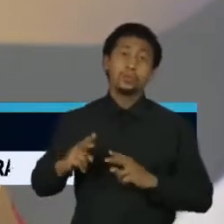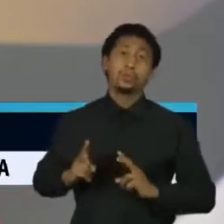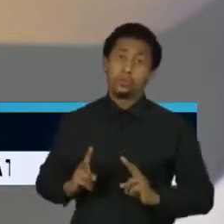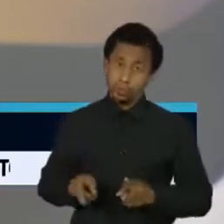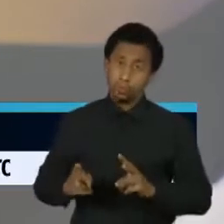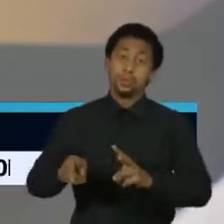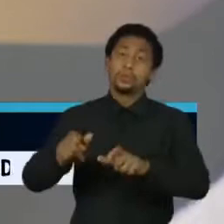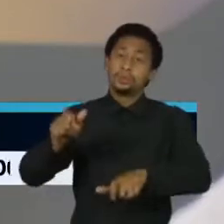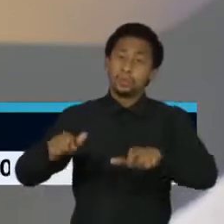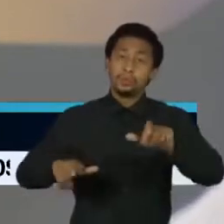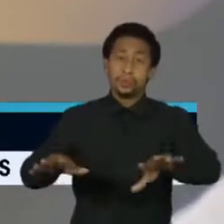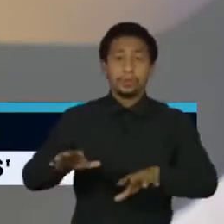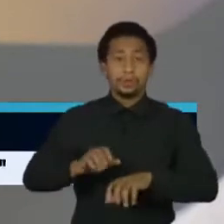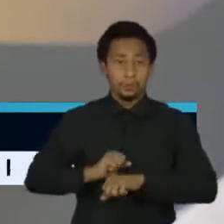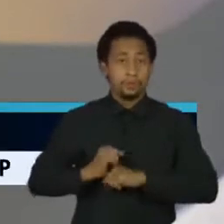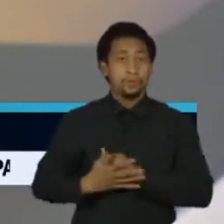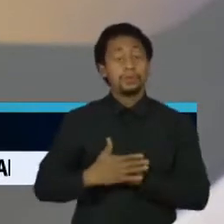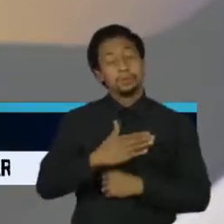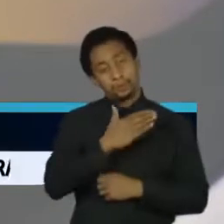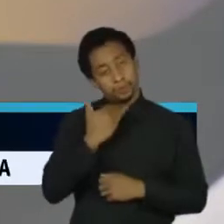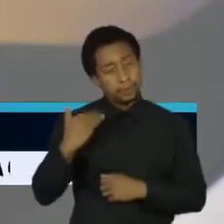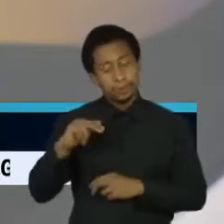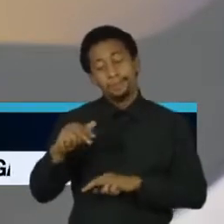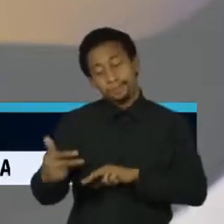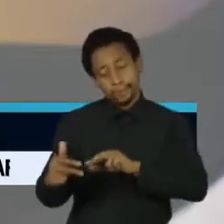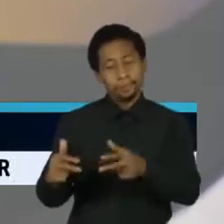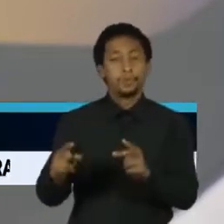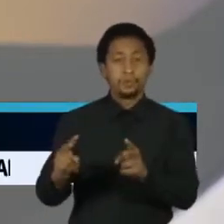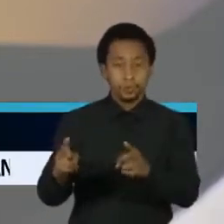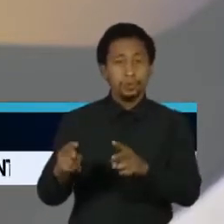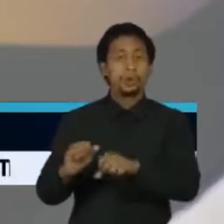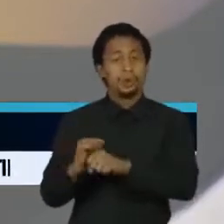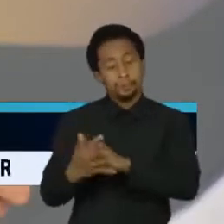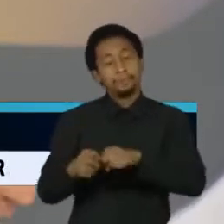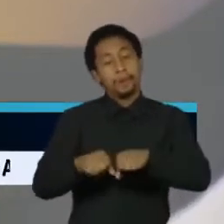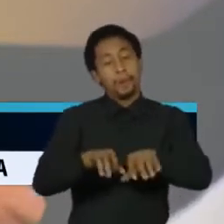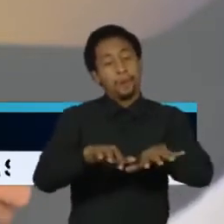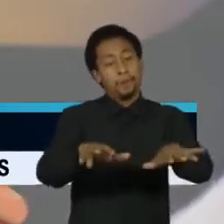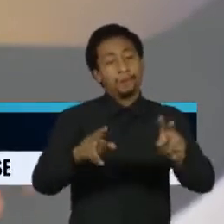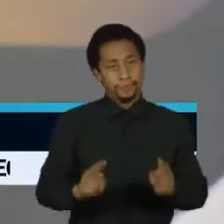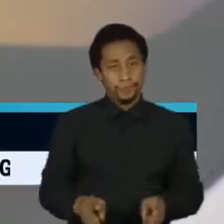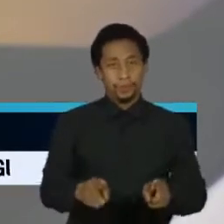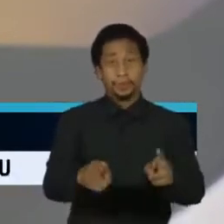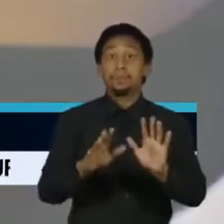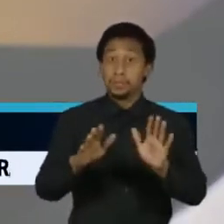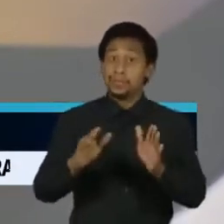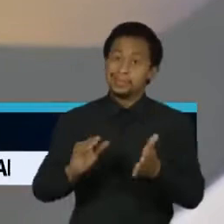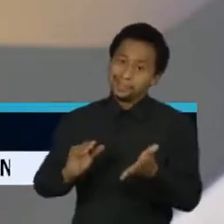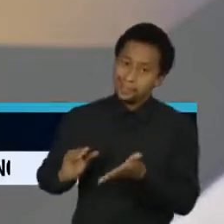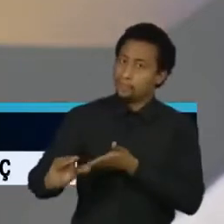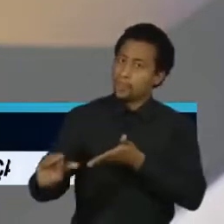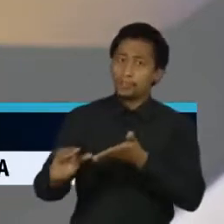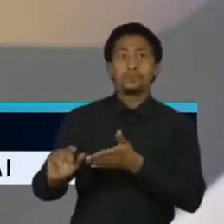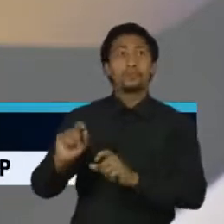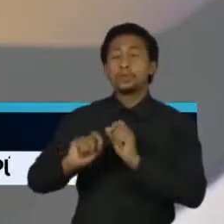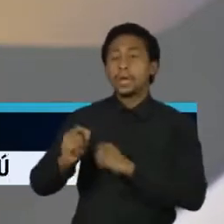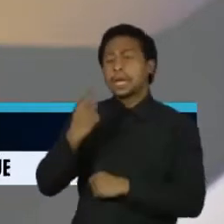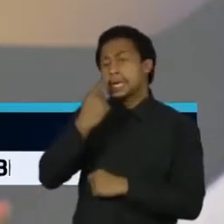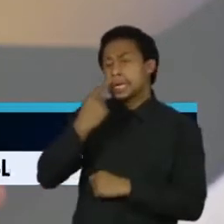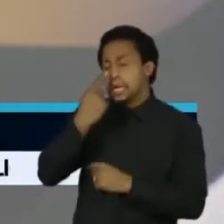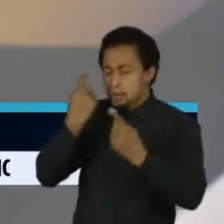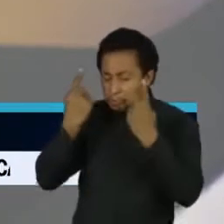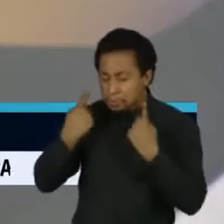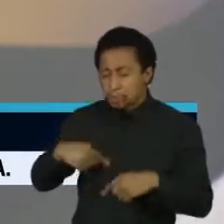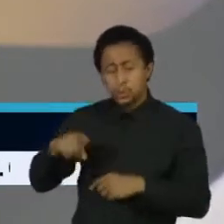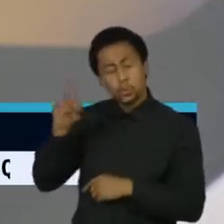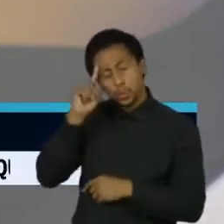mais vulnerável e, na minha opinião, vai continuar tendo a circulação do vírus. O que eles estão investindo muito é em testagem. Testa todo dia, etc.,